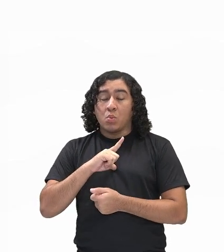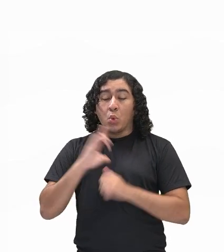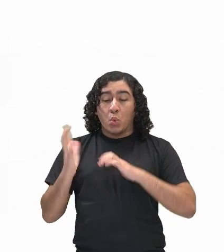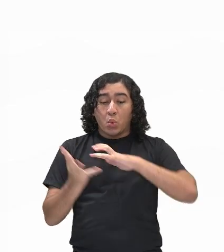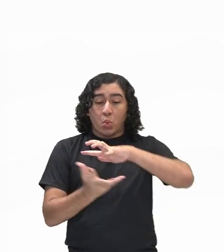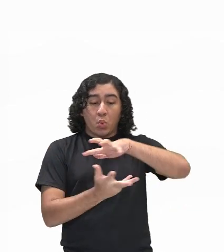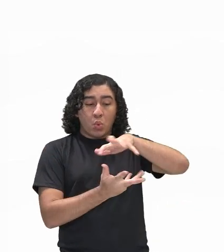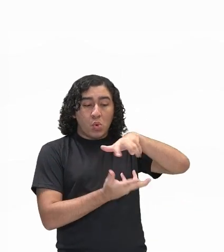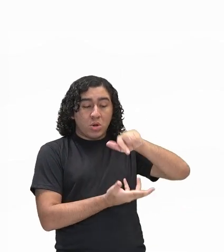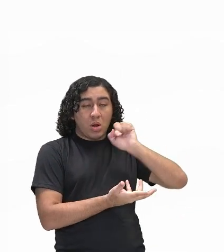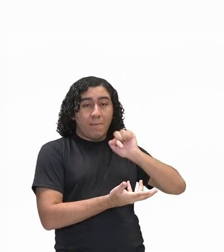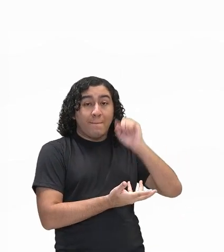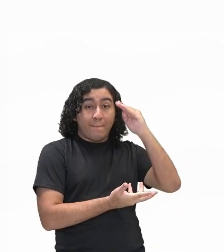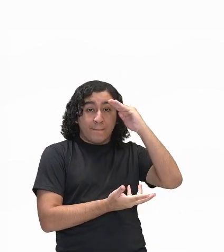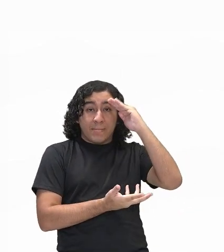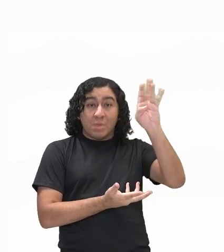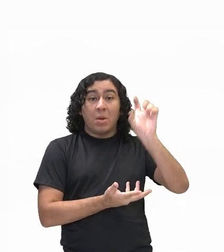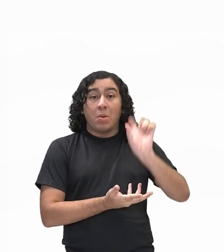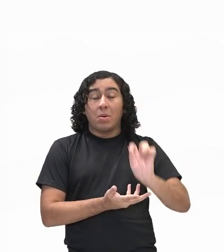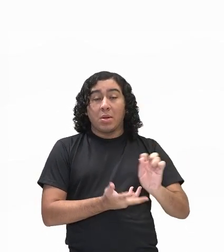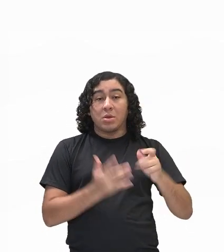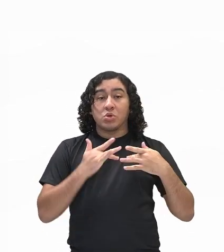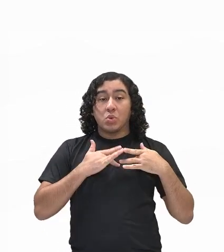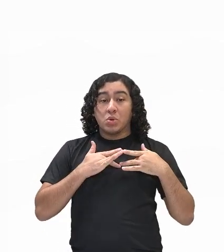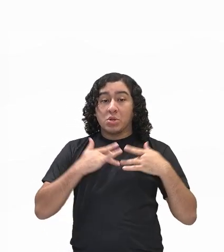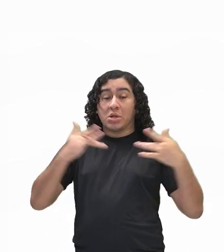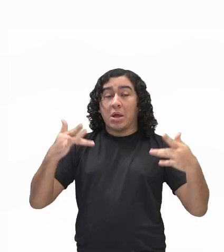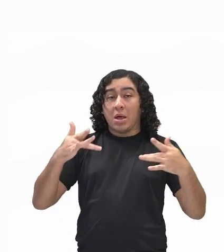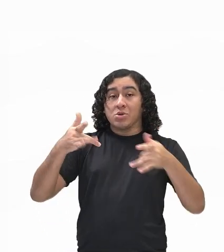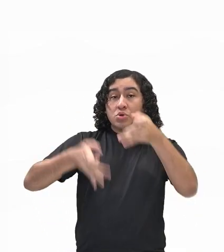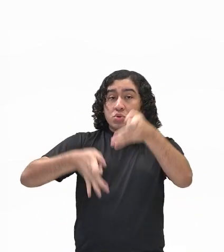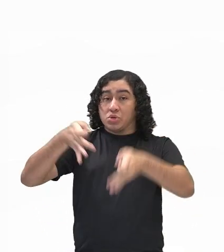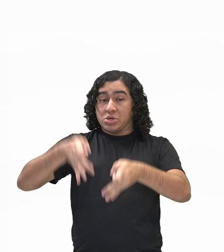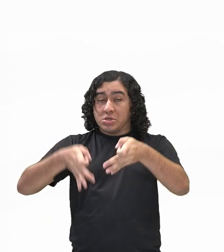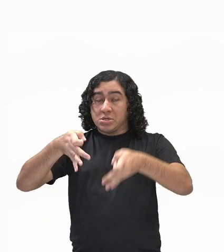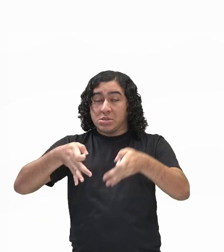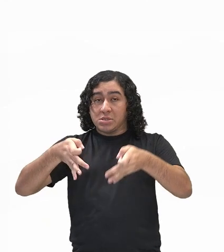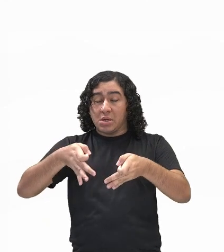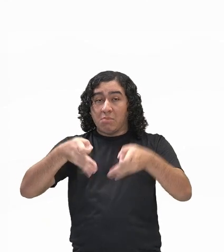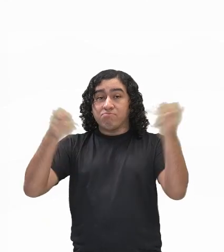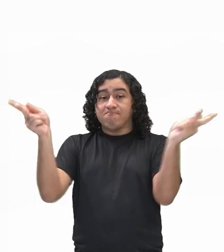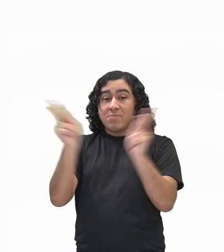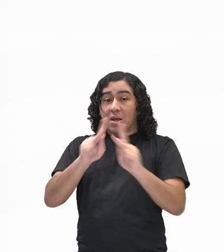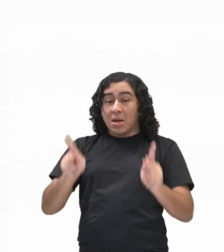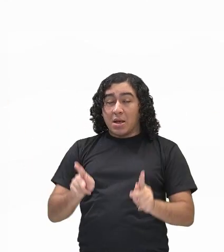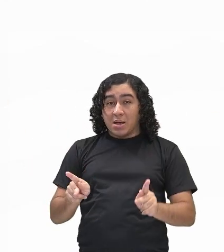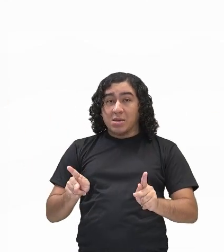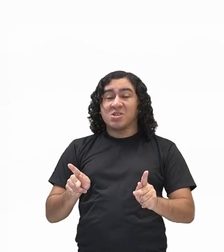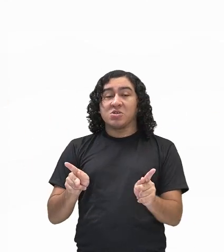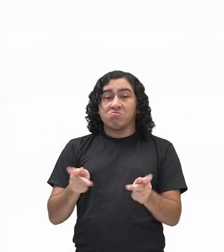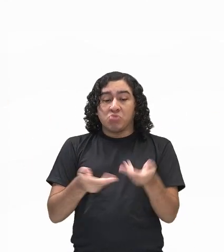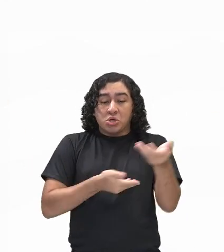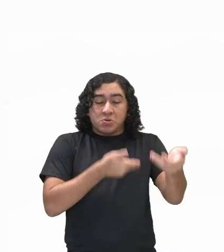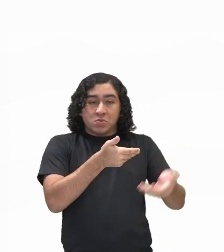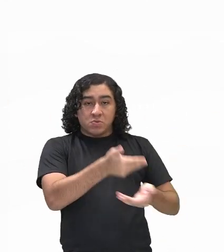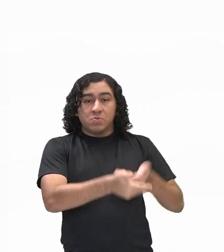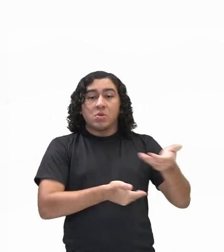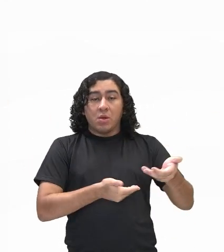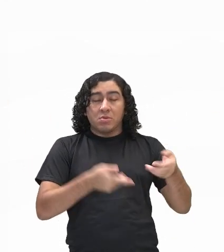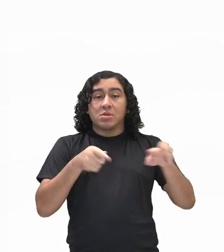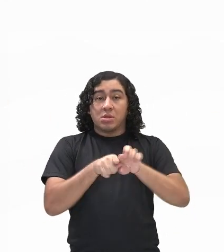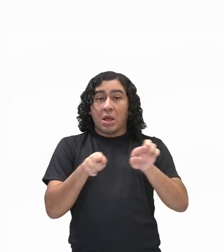prevaleça a solidariedade, a justiça, a paz, a partilha e